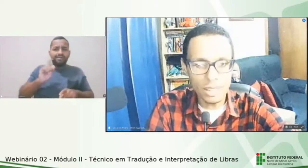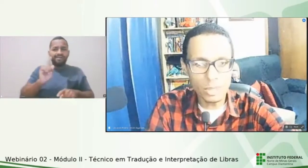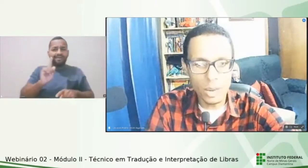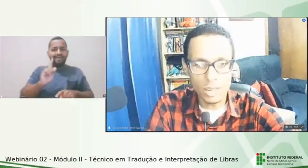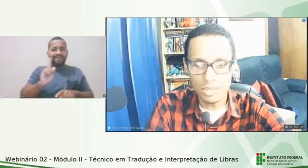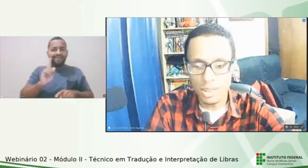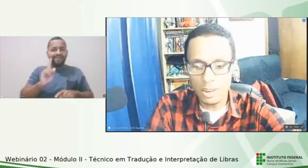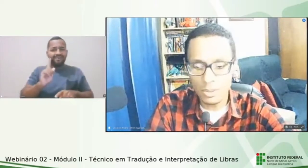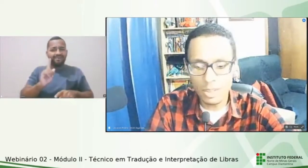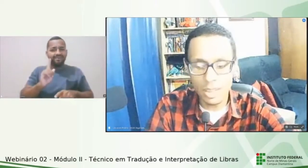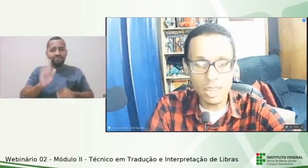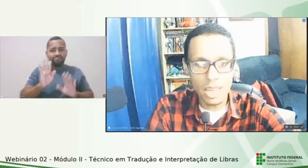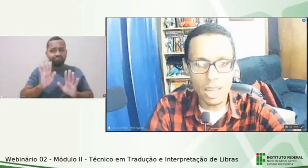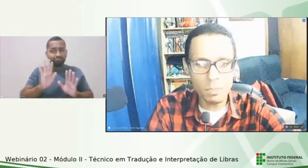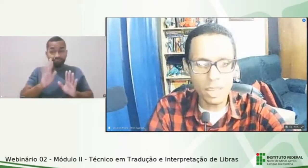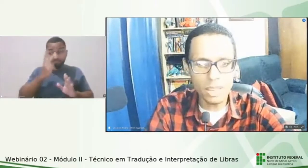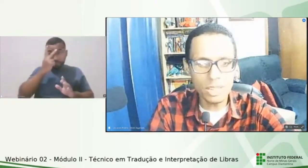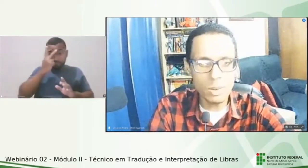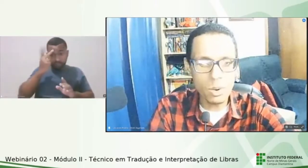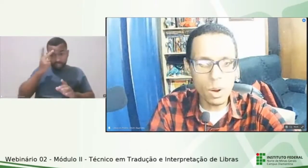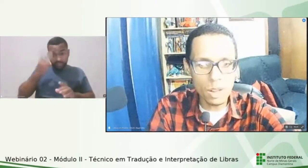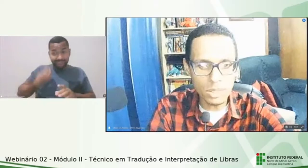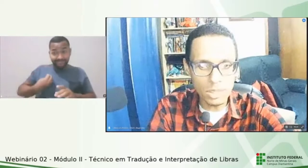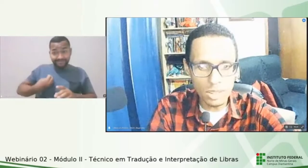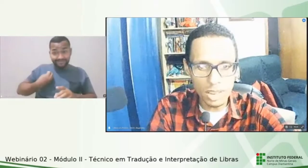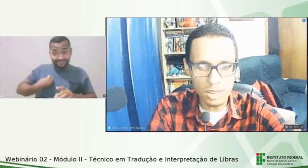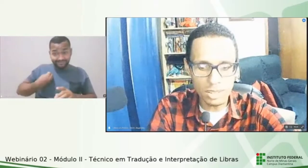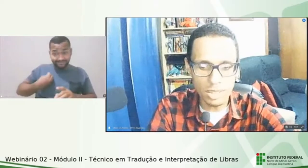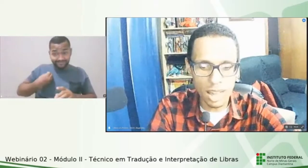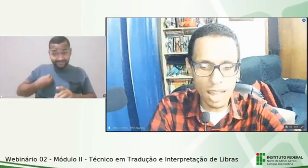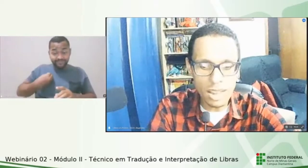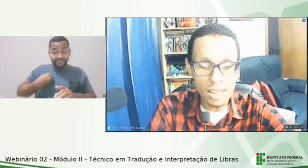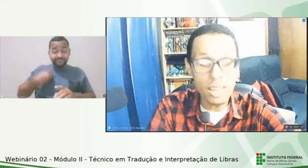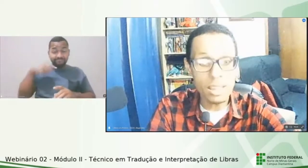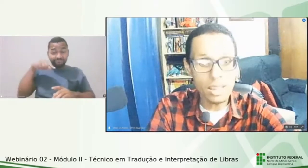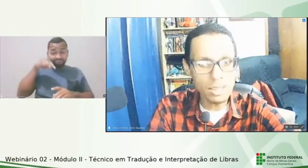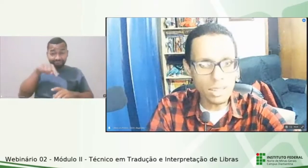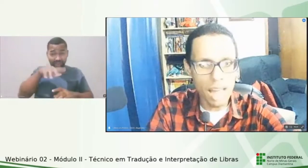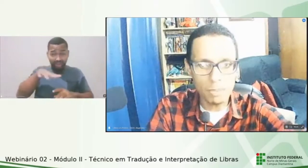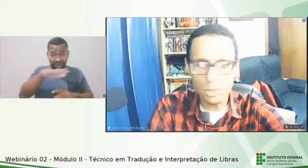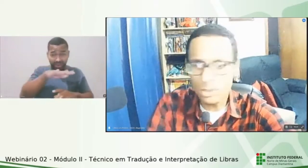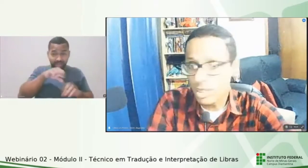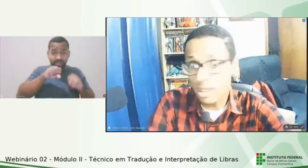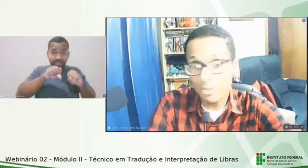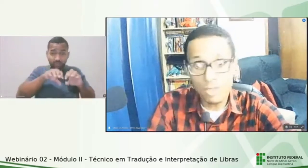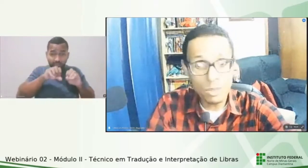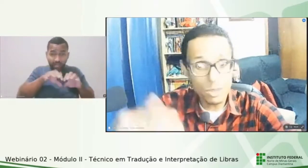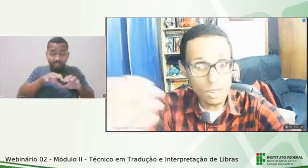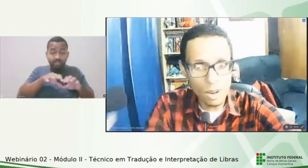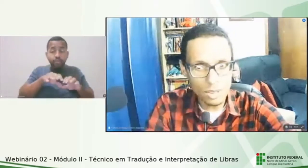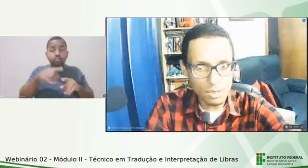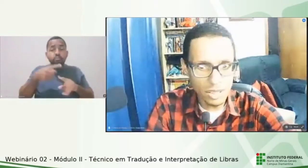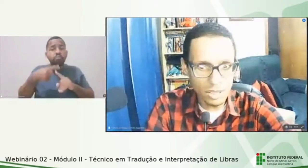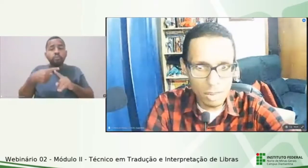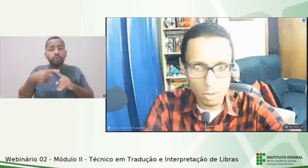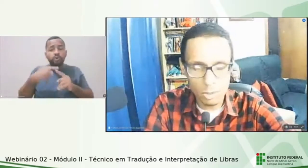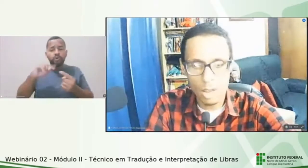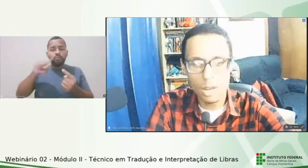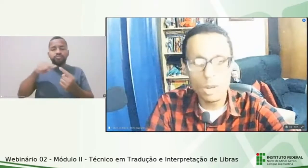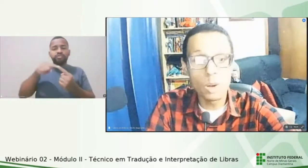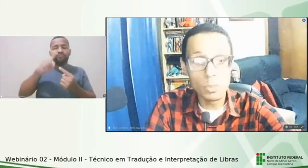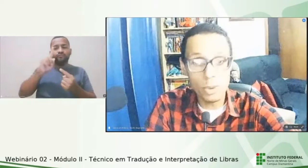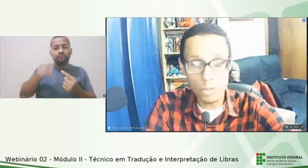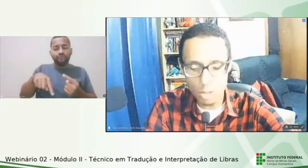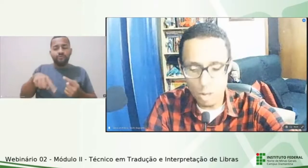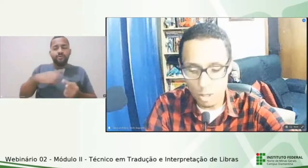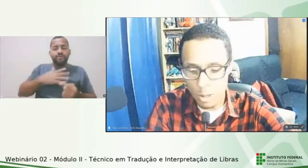na educação quem realmente gosta de ensinar e sabe dos desafios que nós enfrentamos